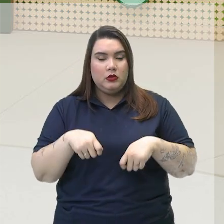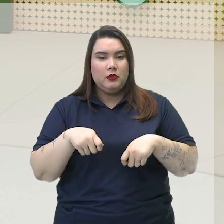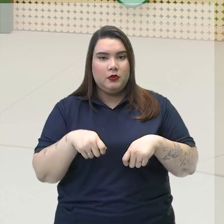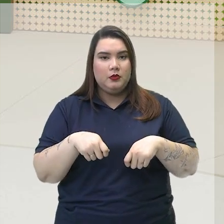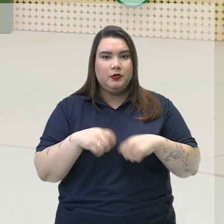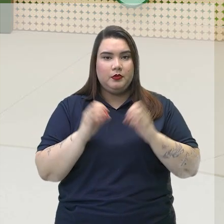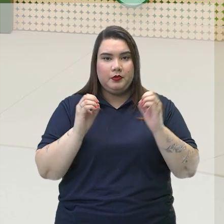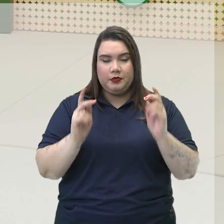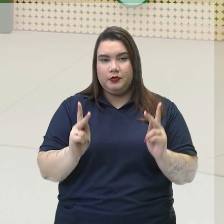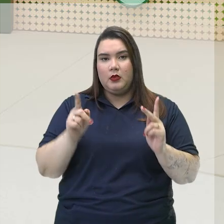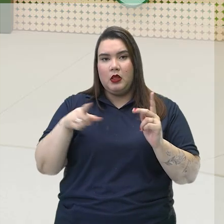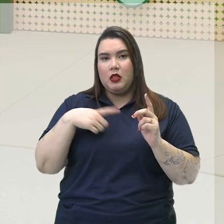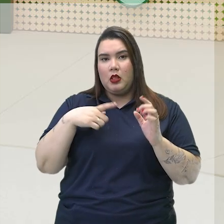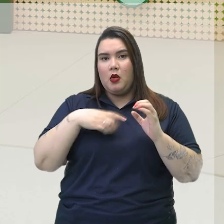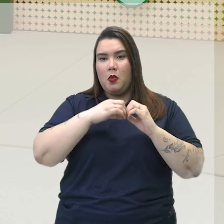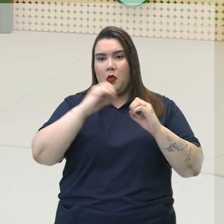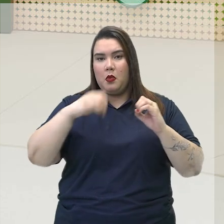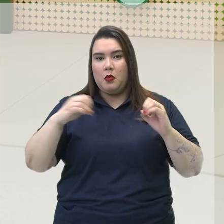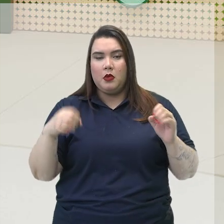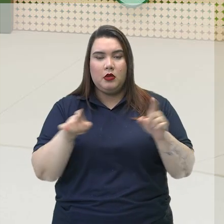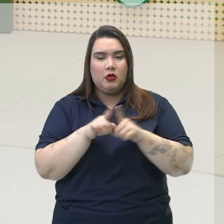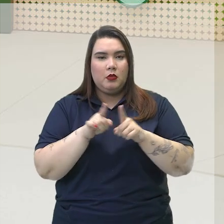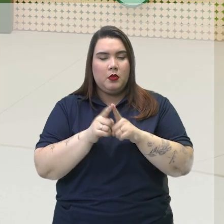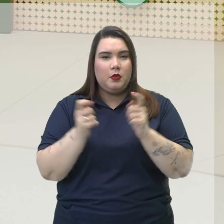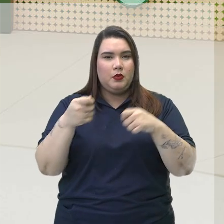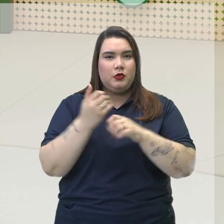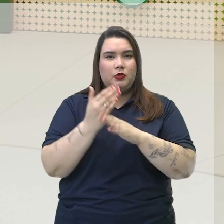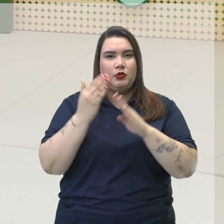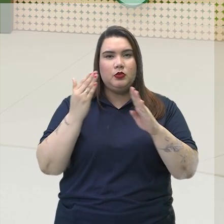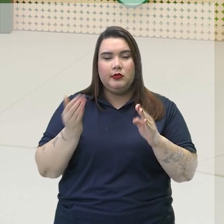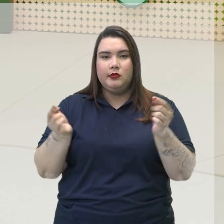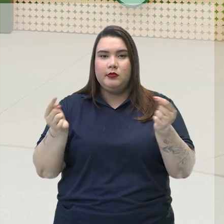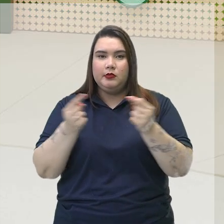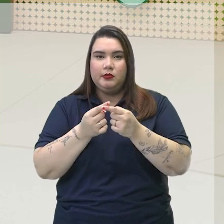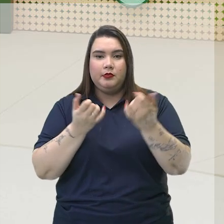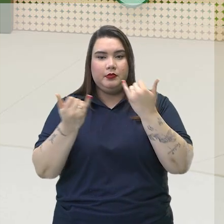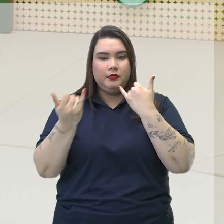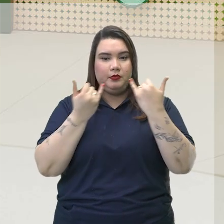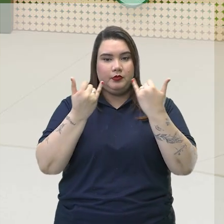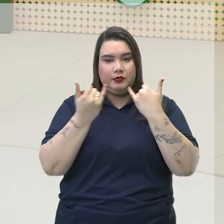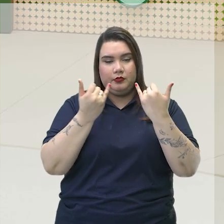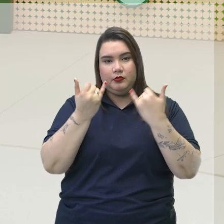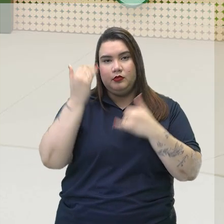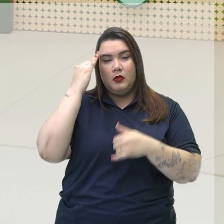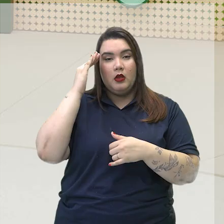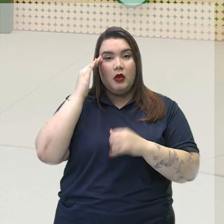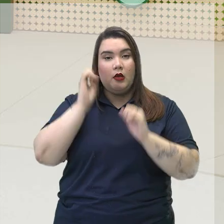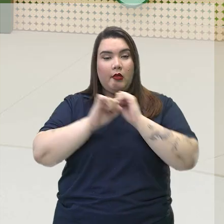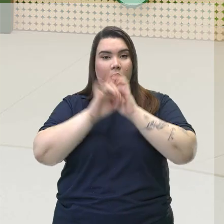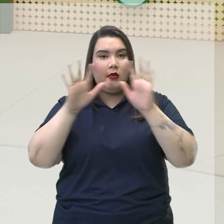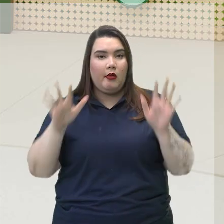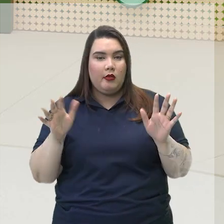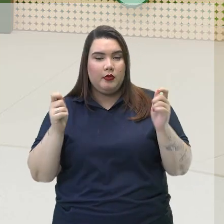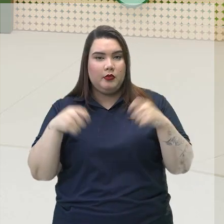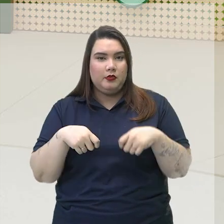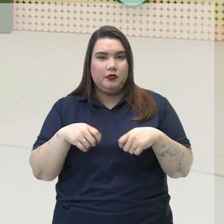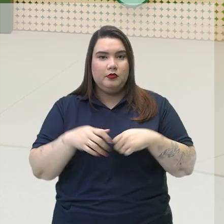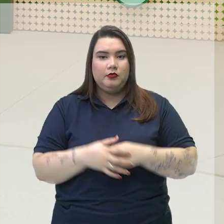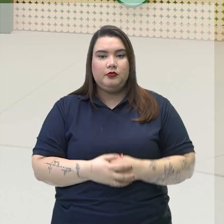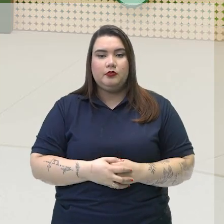são detectadas pelo outro aparelho e você consegue ter essa transmissão de dados através também do